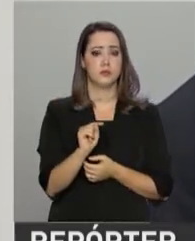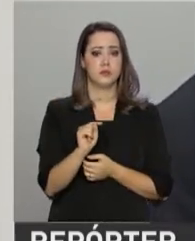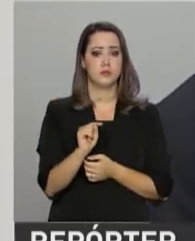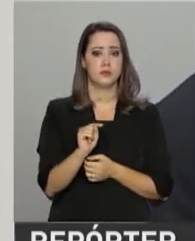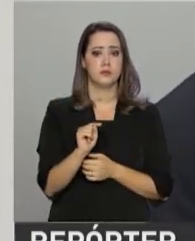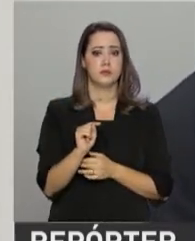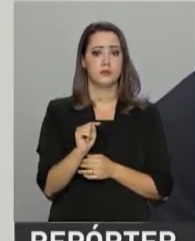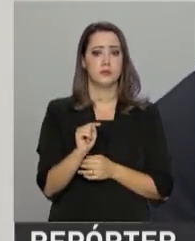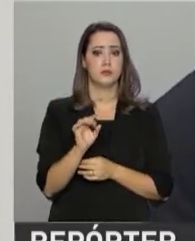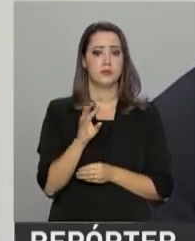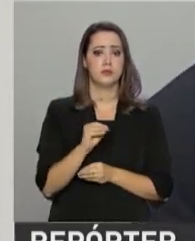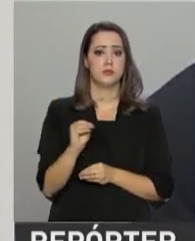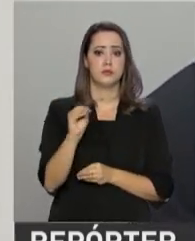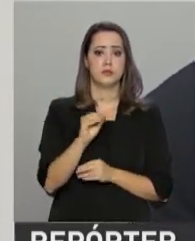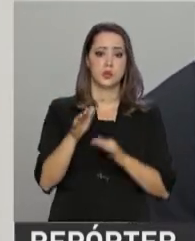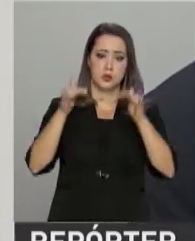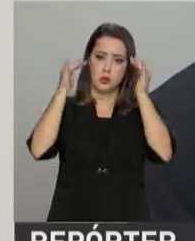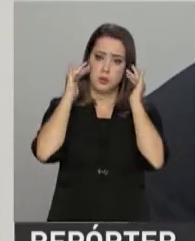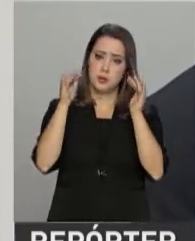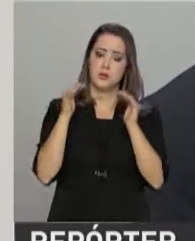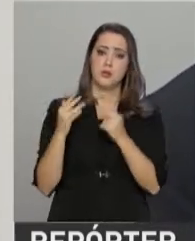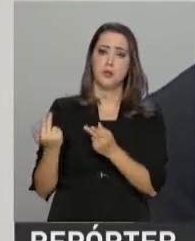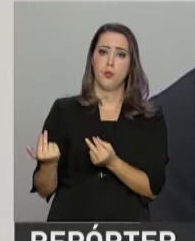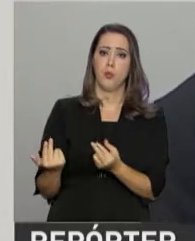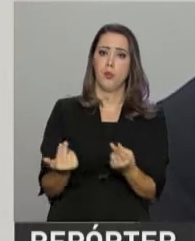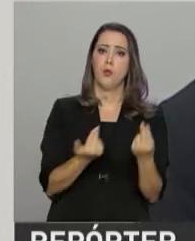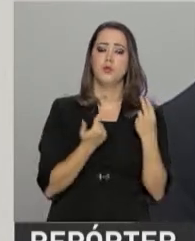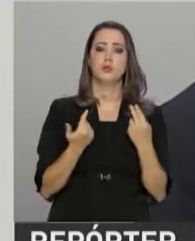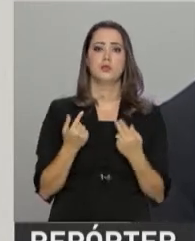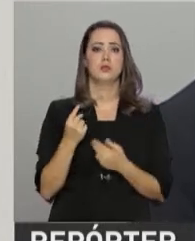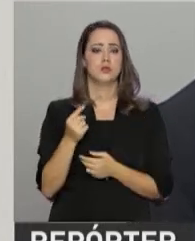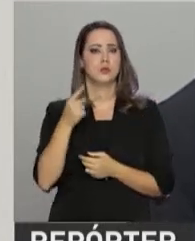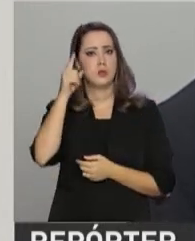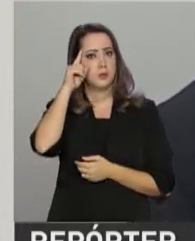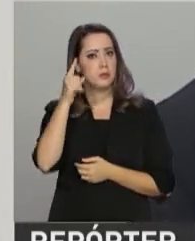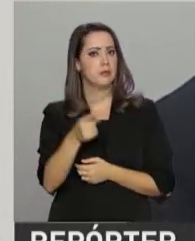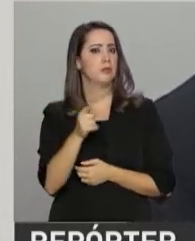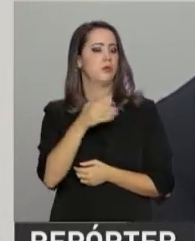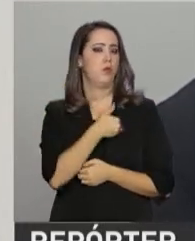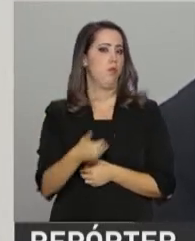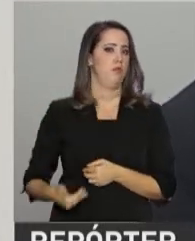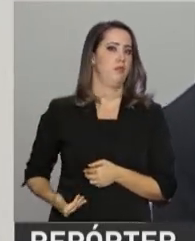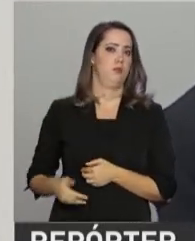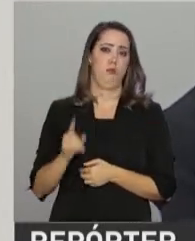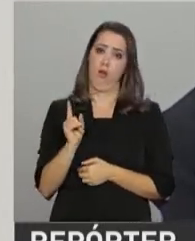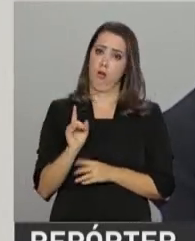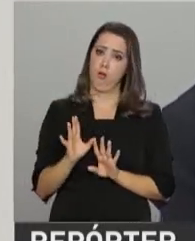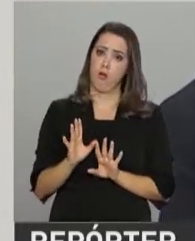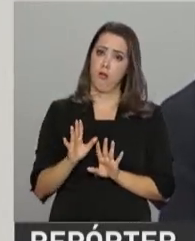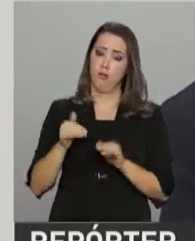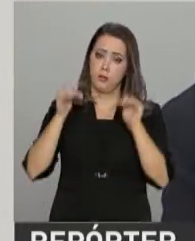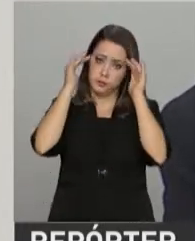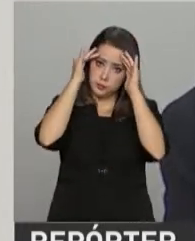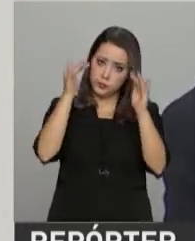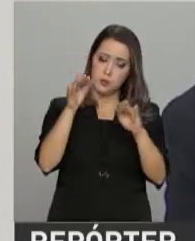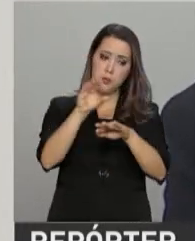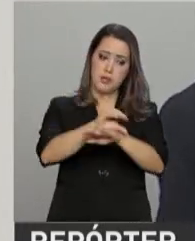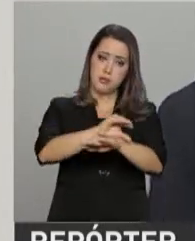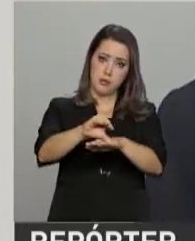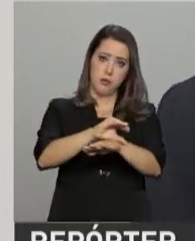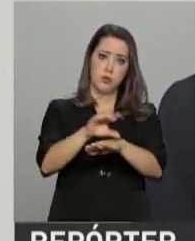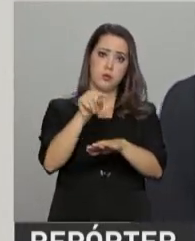atender ao pressuposto da igualdade que não é uma determinação do governo é uma determinação da soberania popular